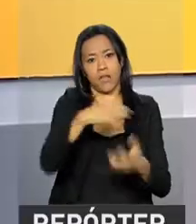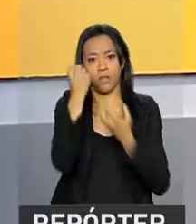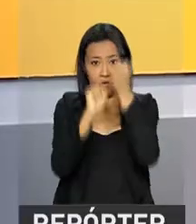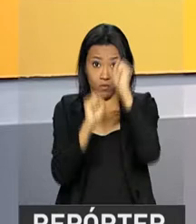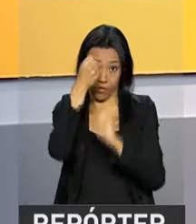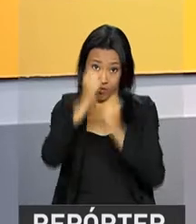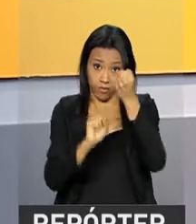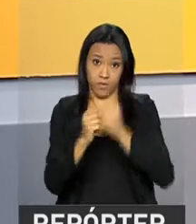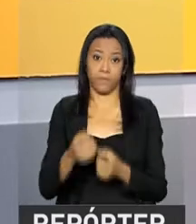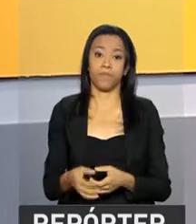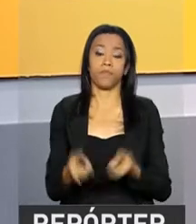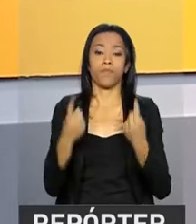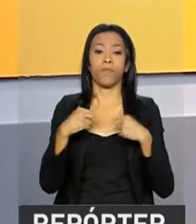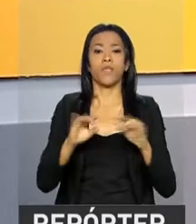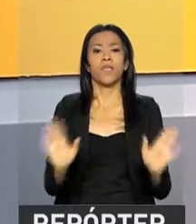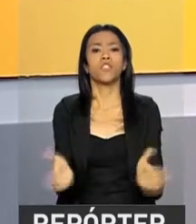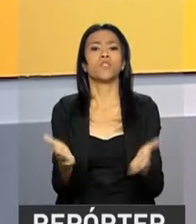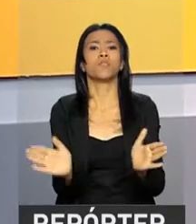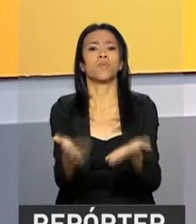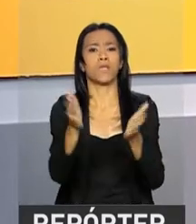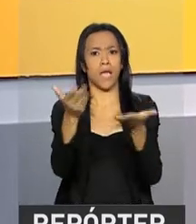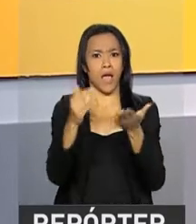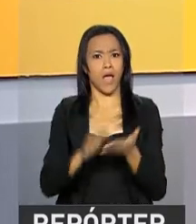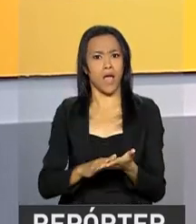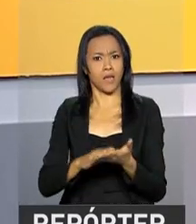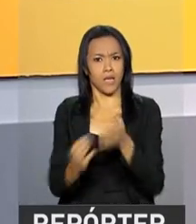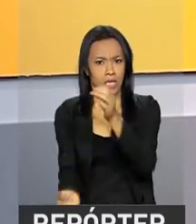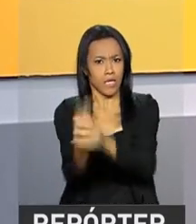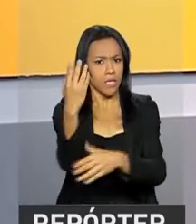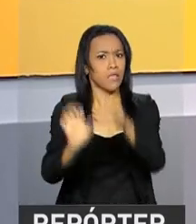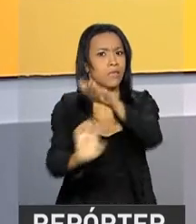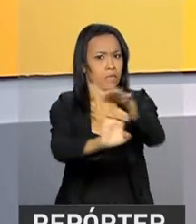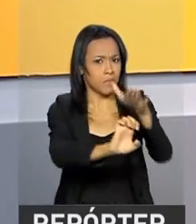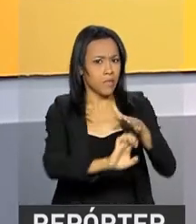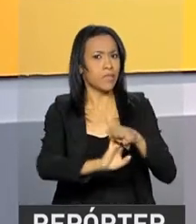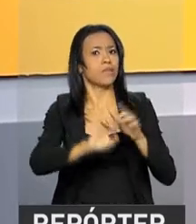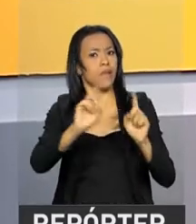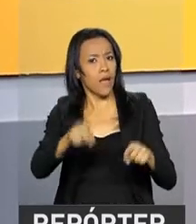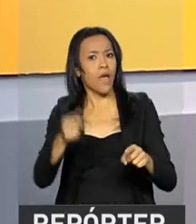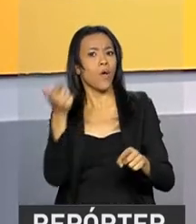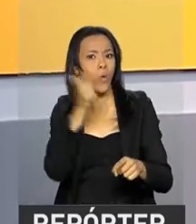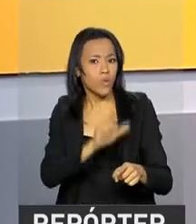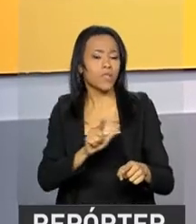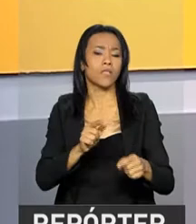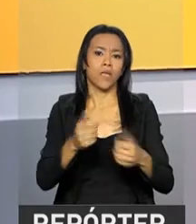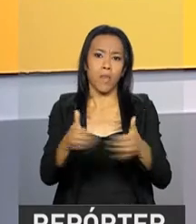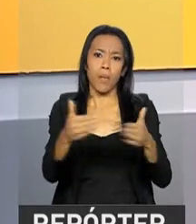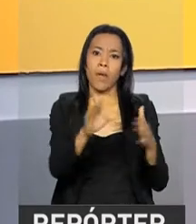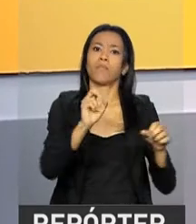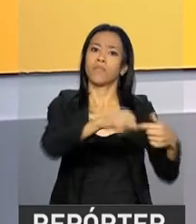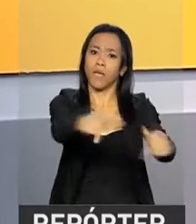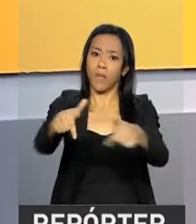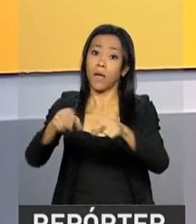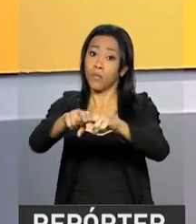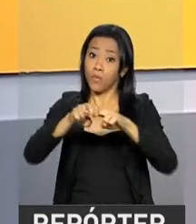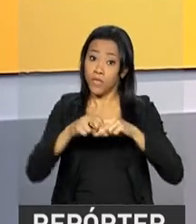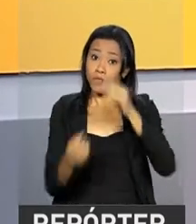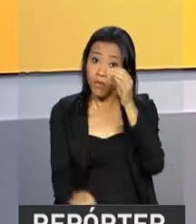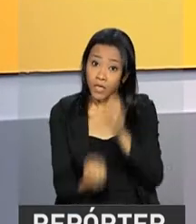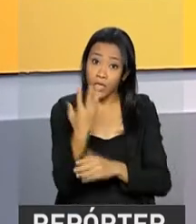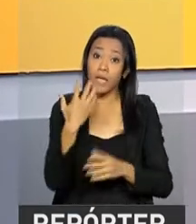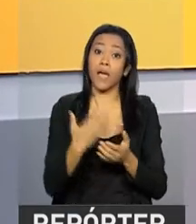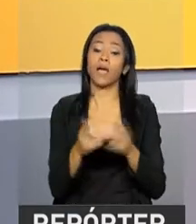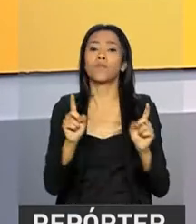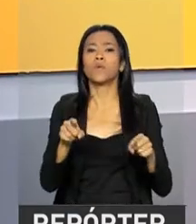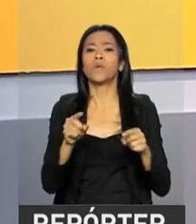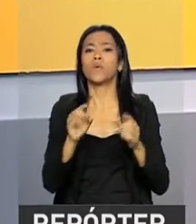e estimular o empreendedorismo também ajuda a gerar empregos para isso foi lançado o programa instituição amiga